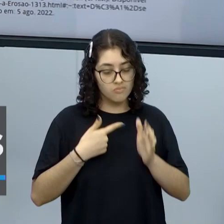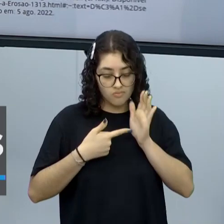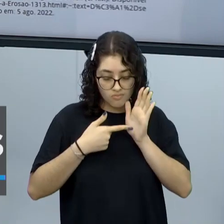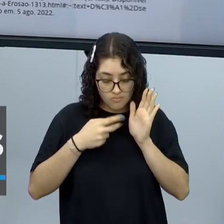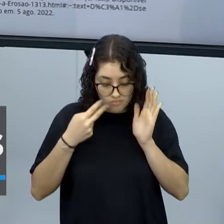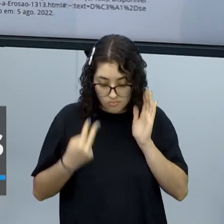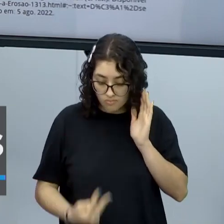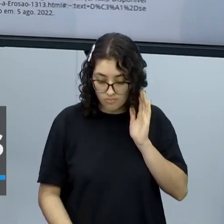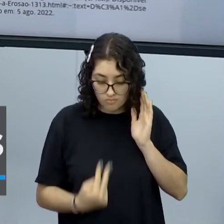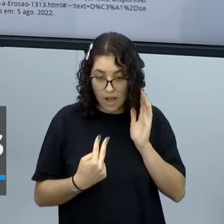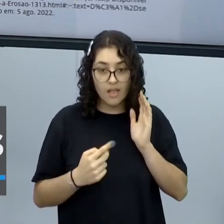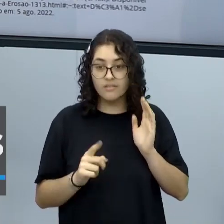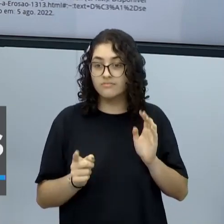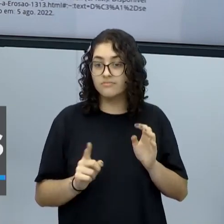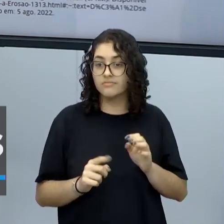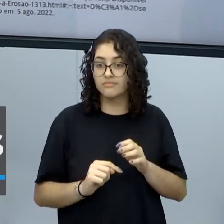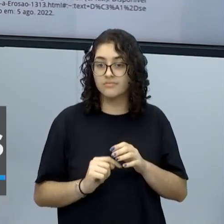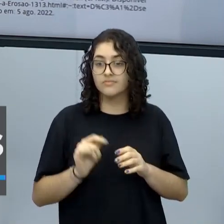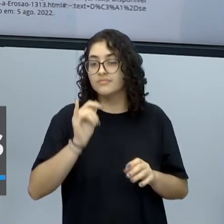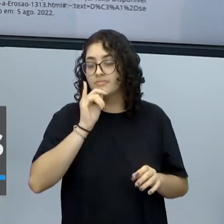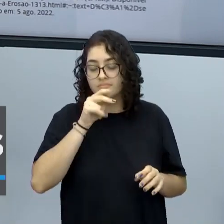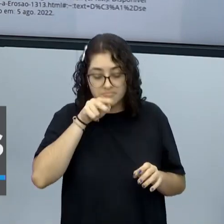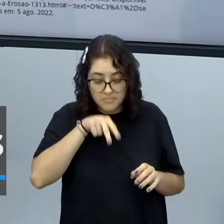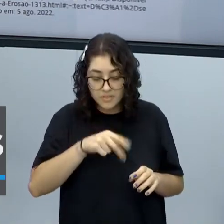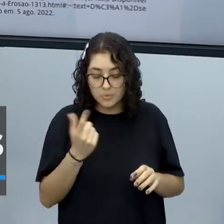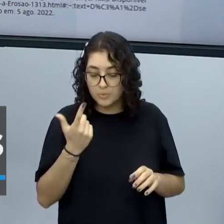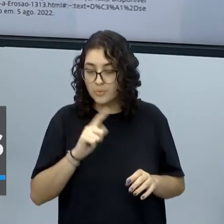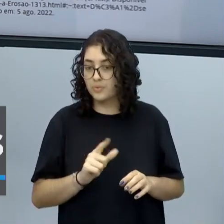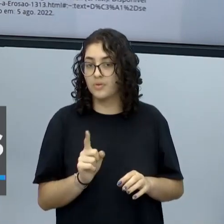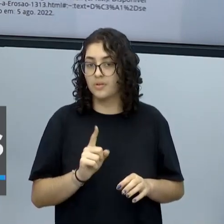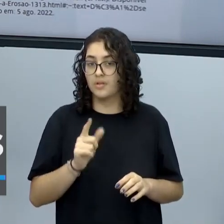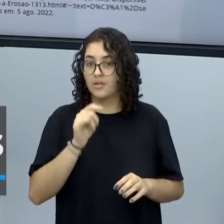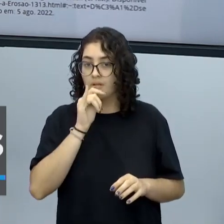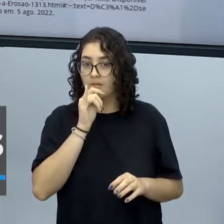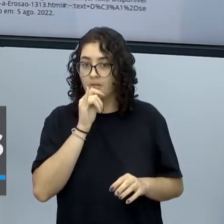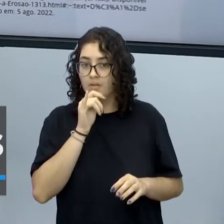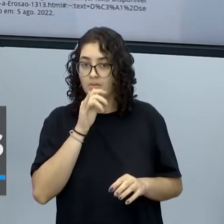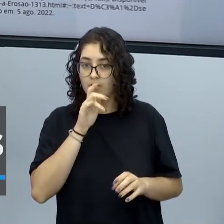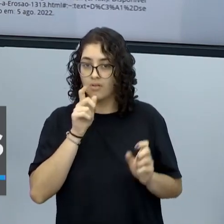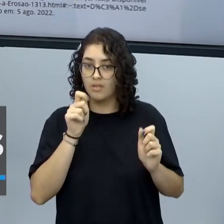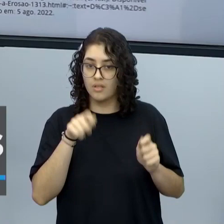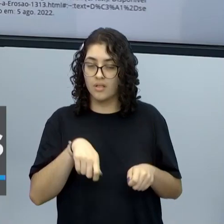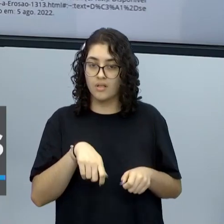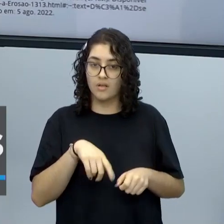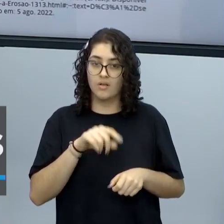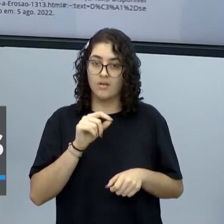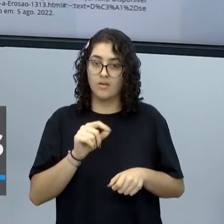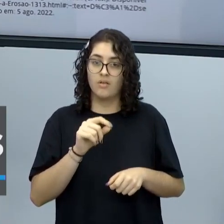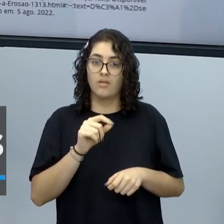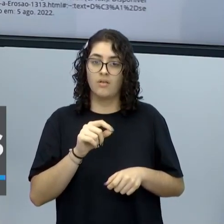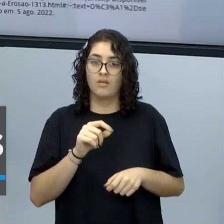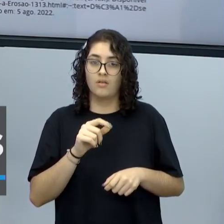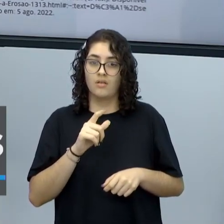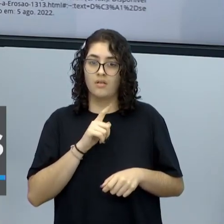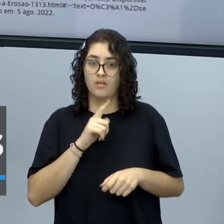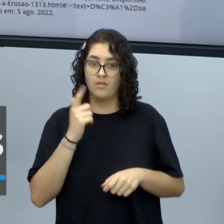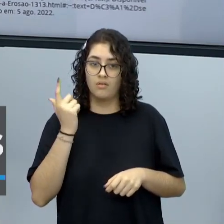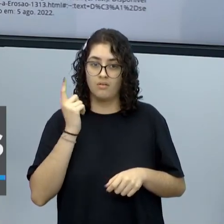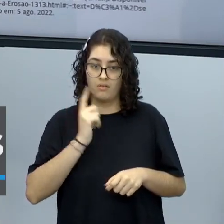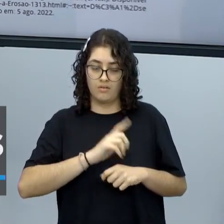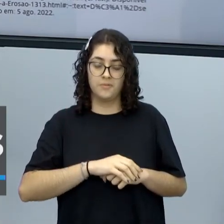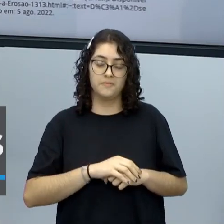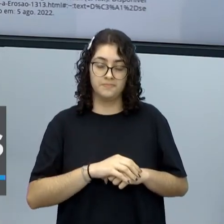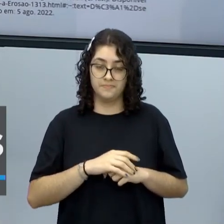expostos, e isso faz com que eles não estejam, vamos dizer, entre muitas aspas, preparados para receber esse tipo de ação da